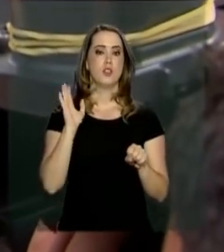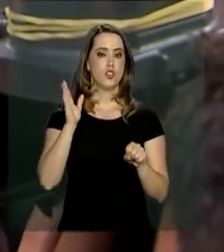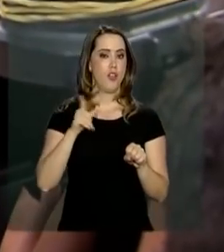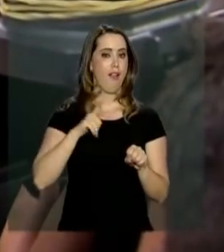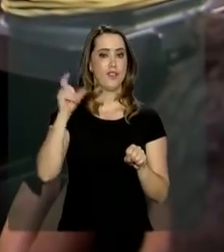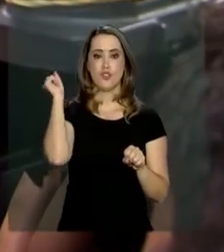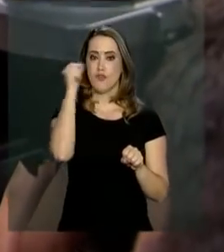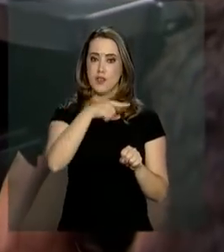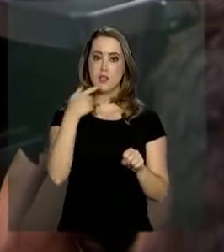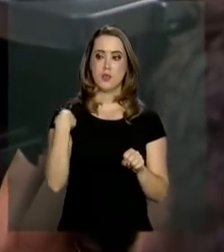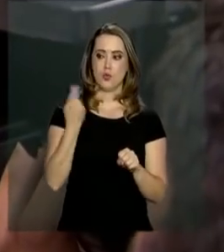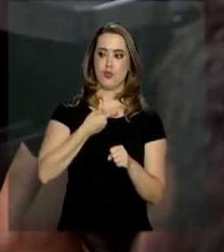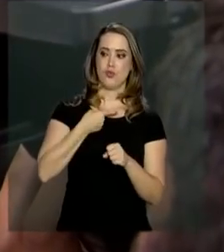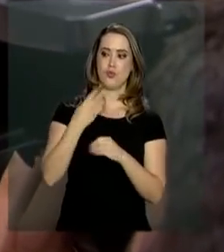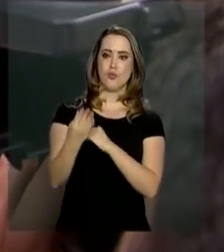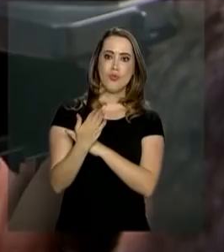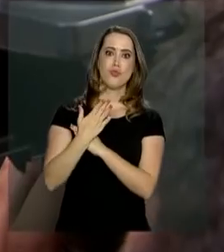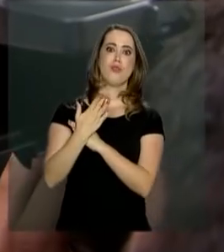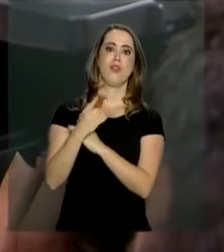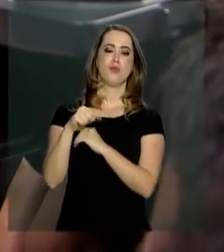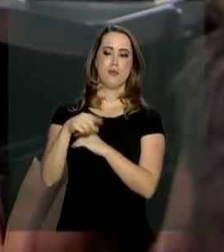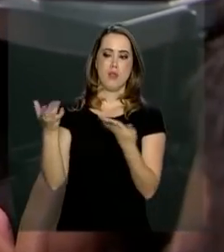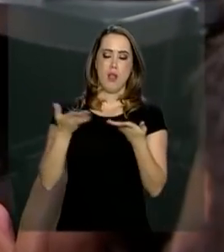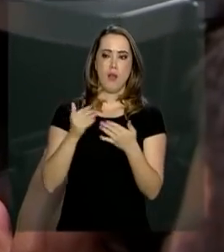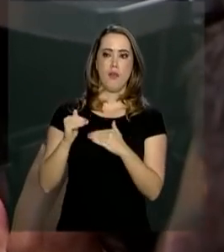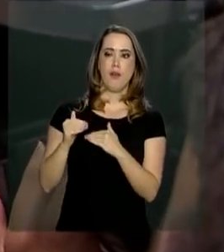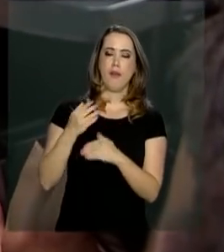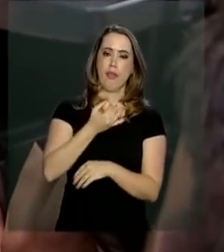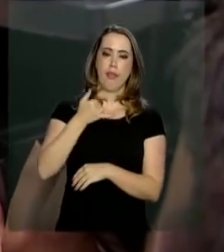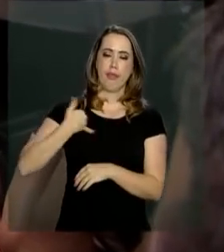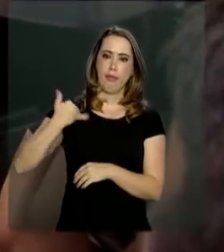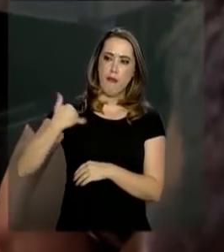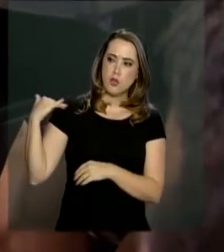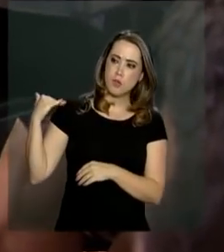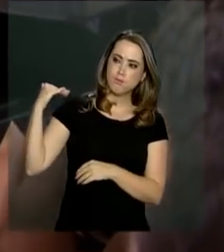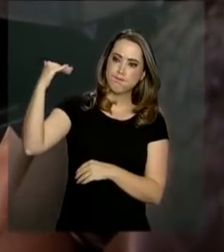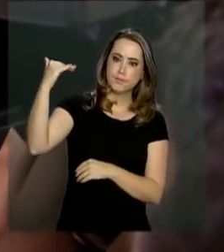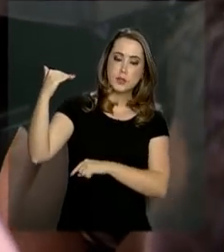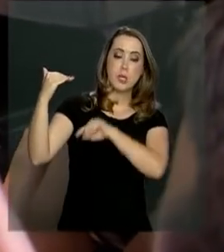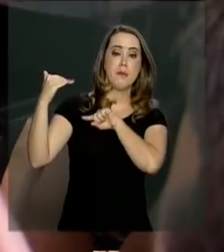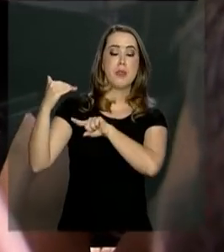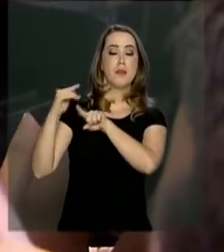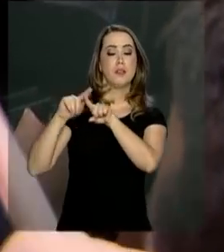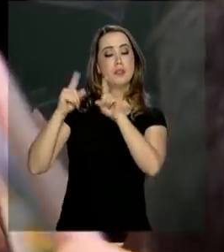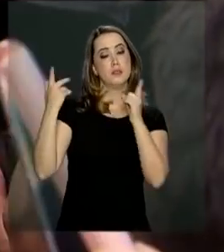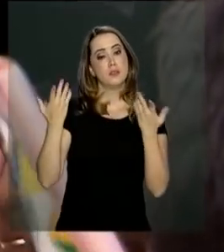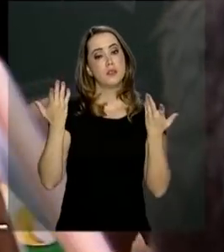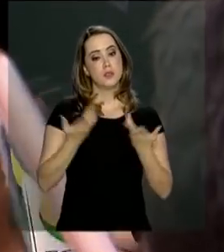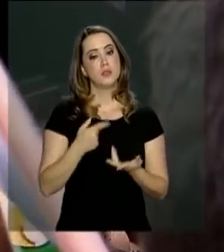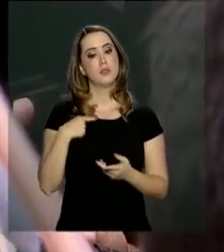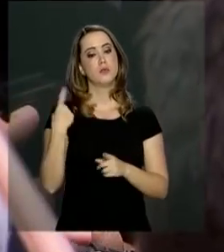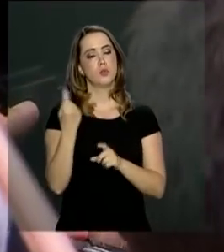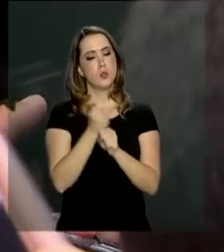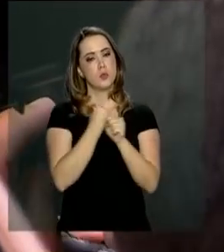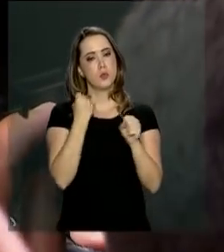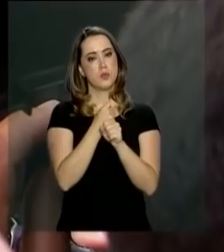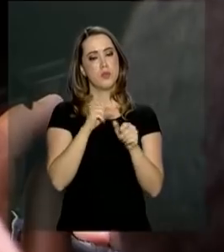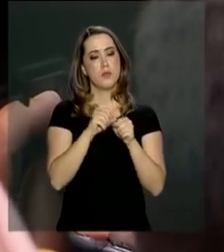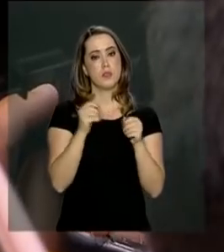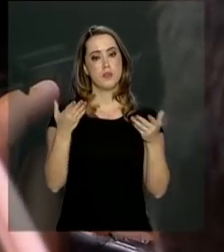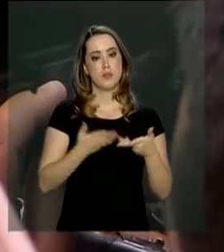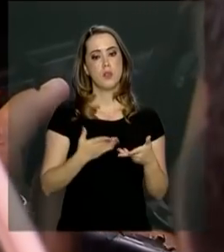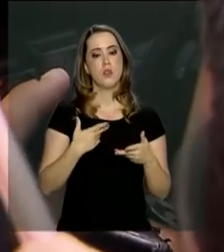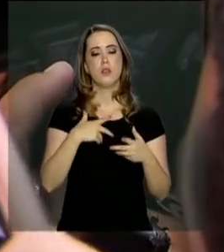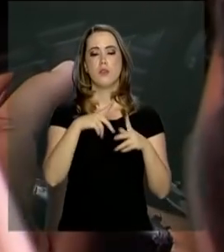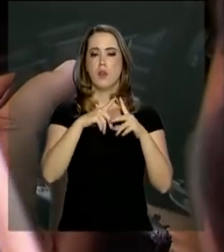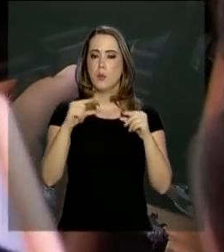têm dificuldades de nos manter, né? Aqueles que já têm idade mais avançada. Então, é essa construção que nós estamos fazendo, vamos